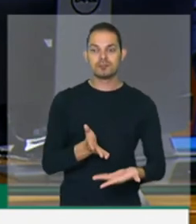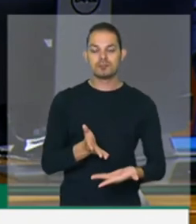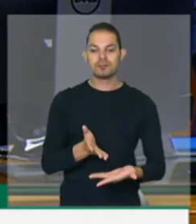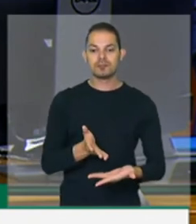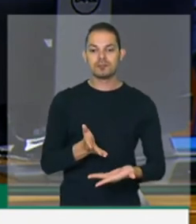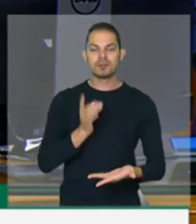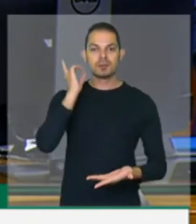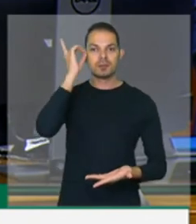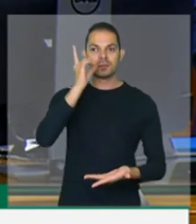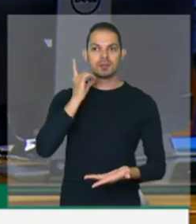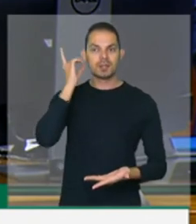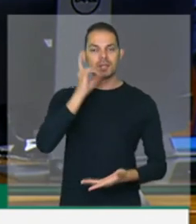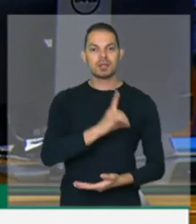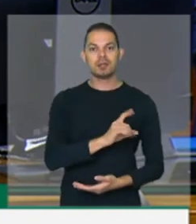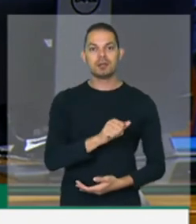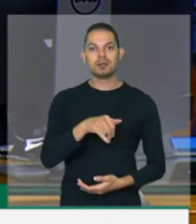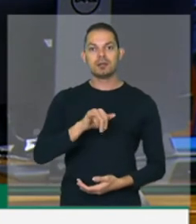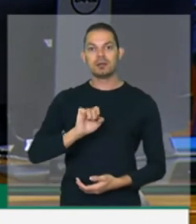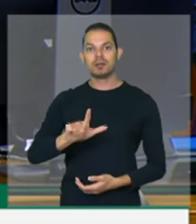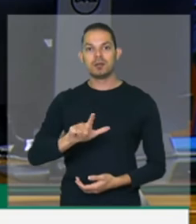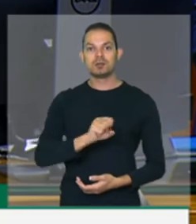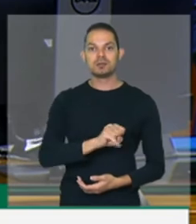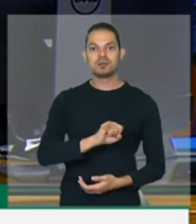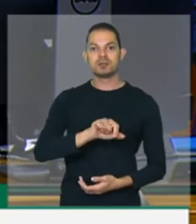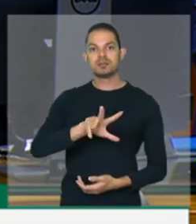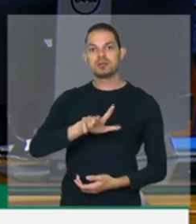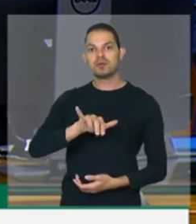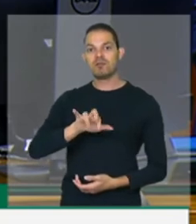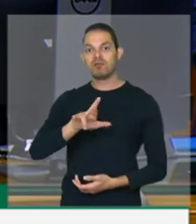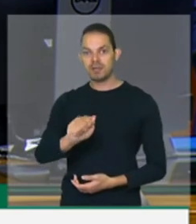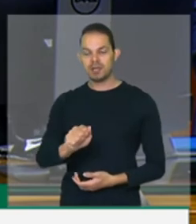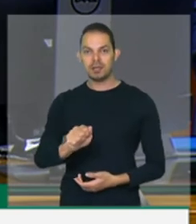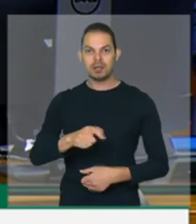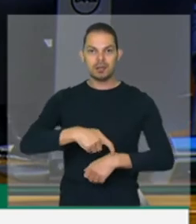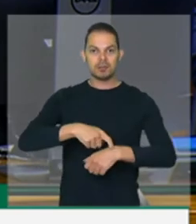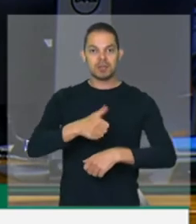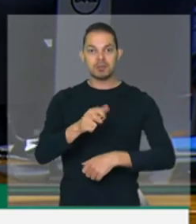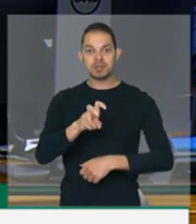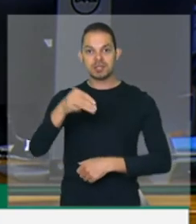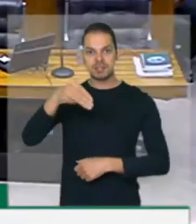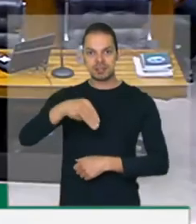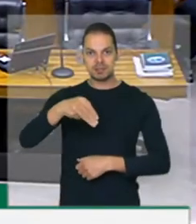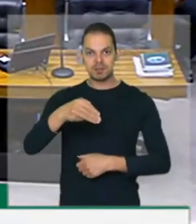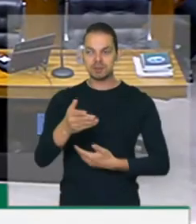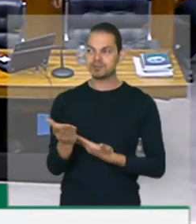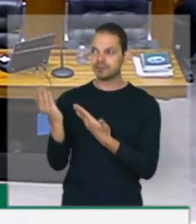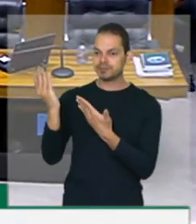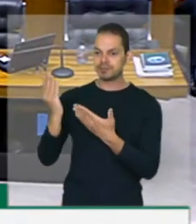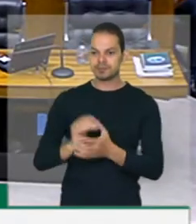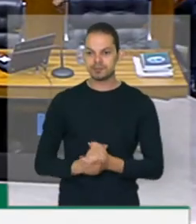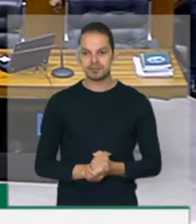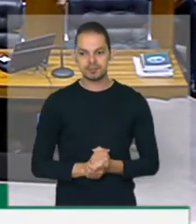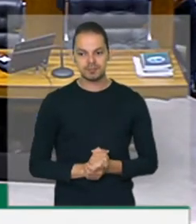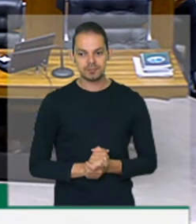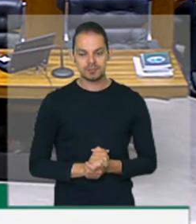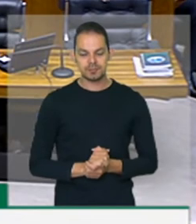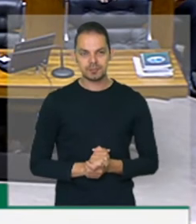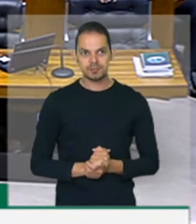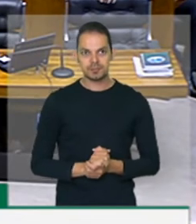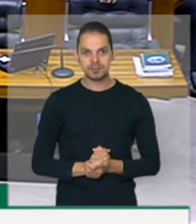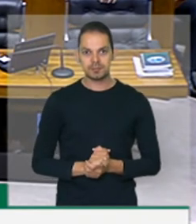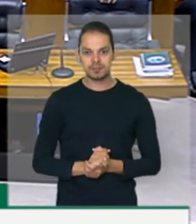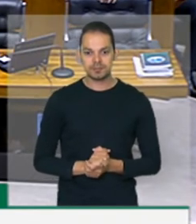ao deputado Daniel Silveira por 15 minutos. Com a palavra, Vossa Excelência.